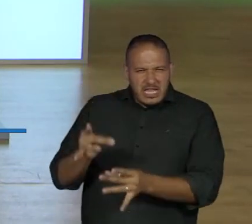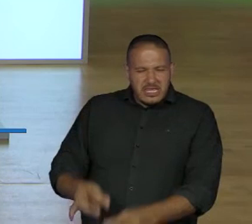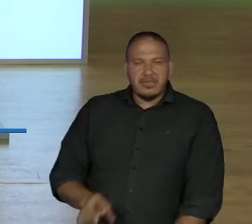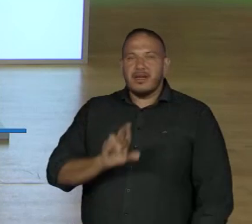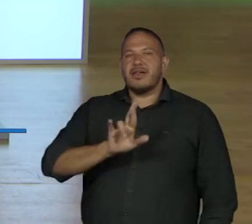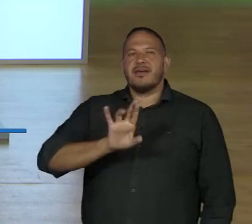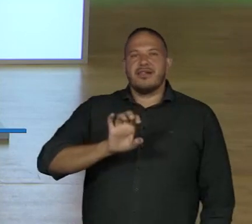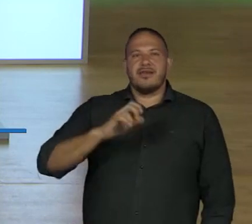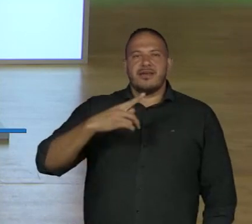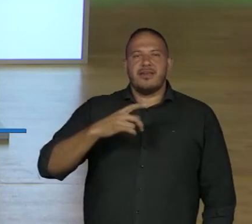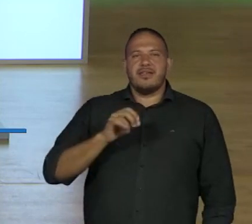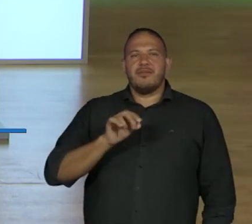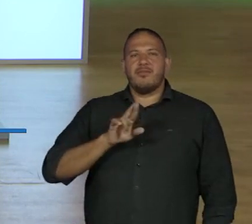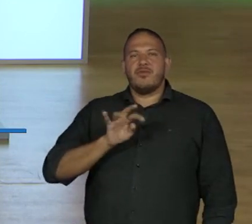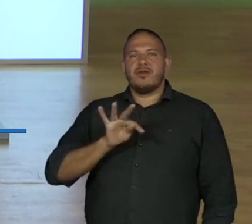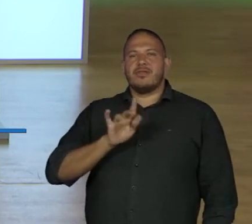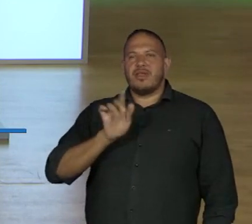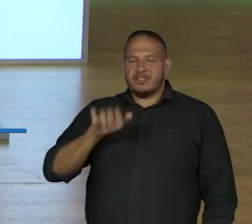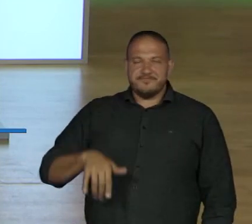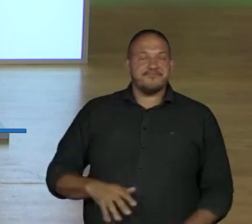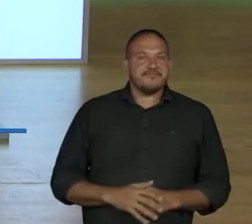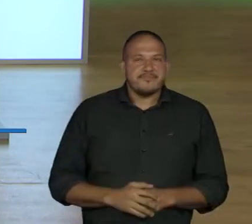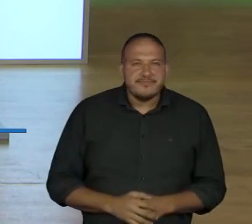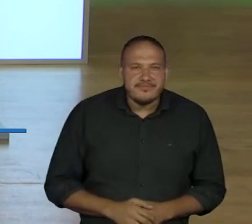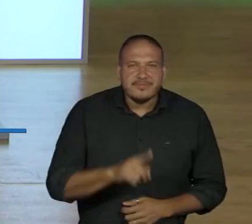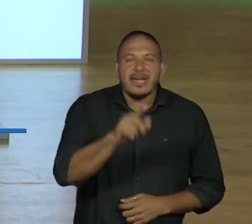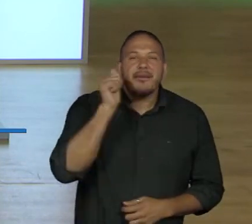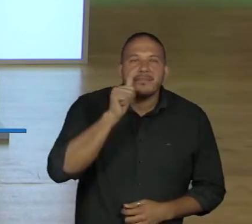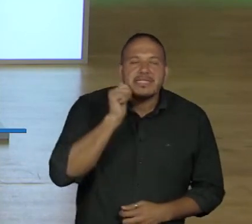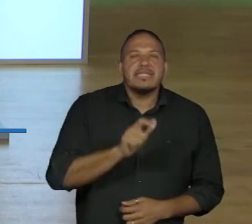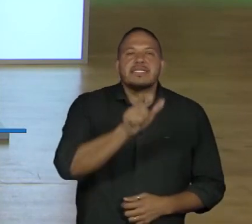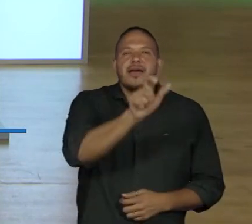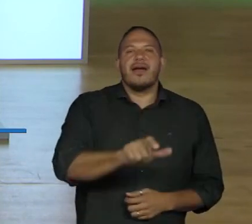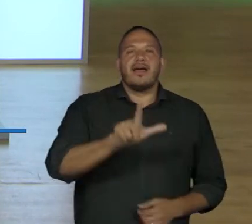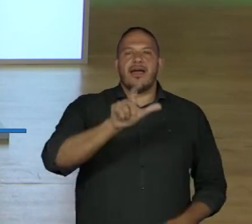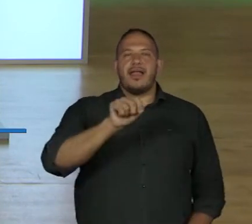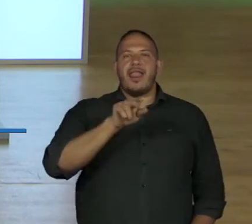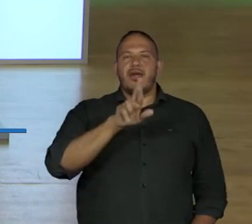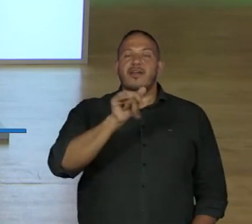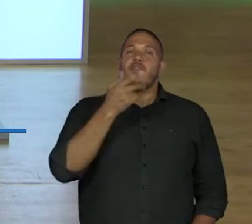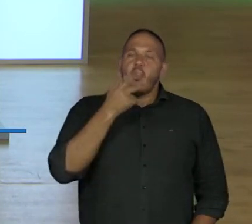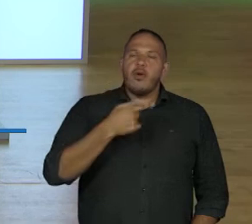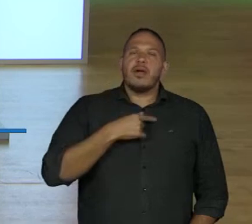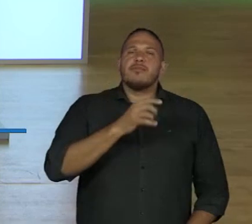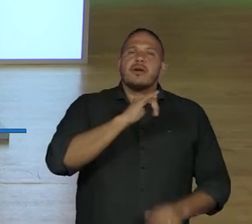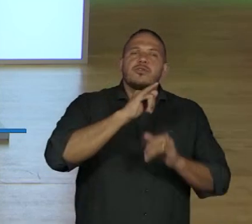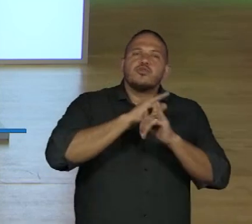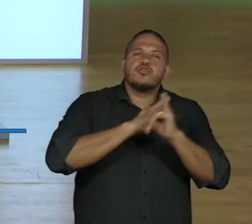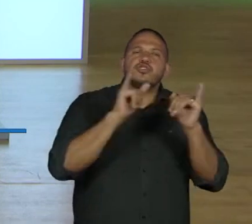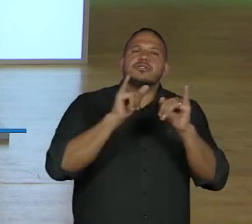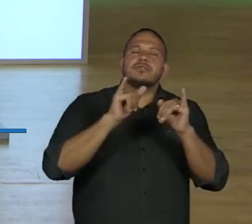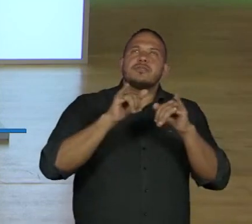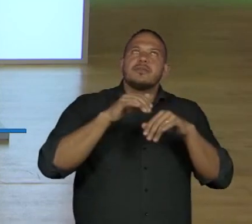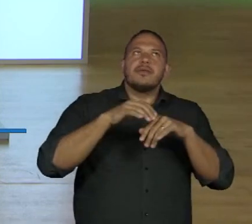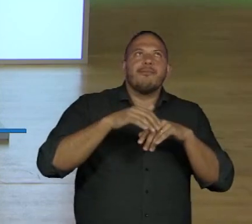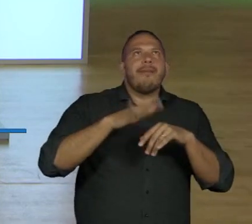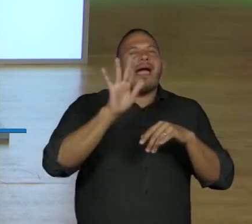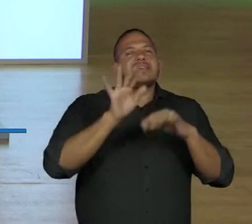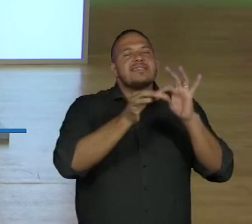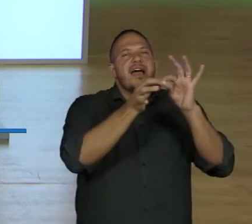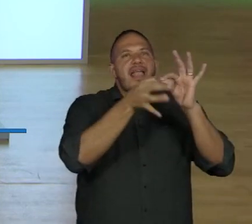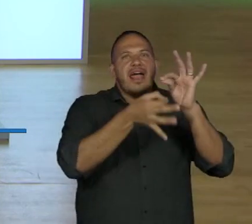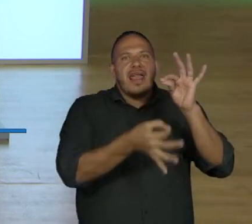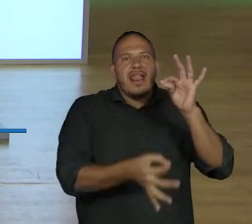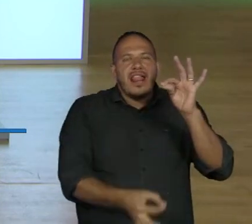mais estudo. A Laura colocou que é uma notícia mais aprofundada. Uau! É isso mesmo. Isso mesmo. Vamos ver o